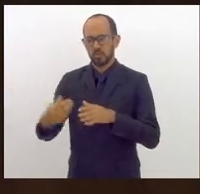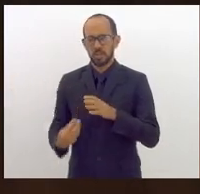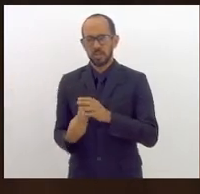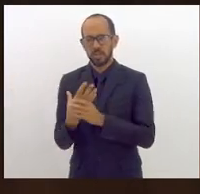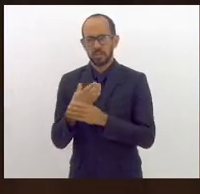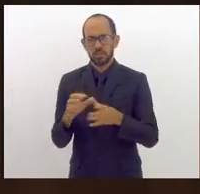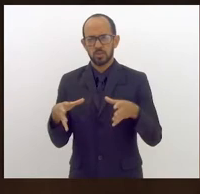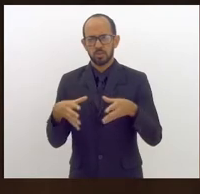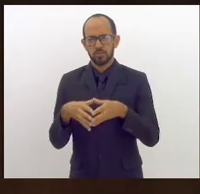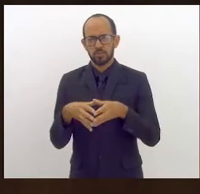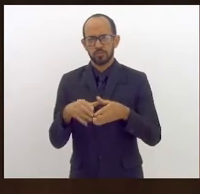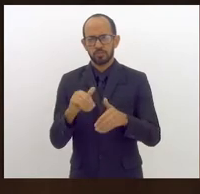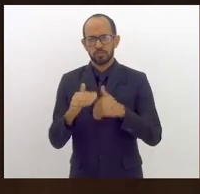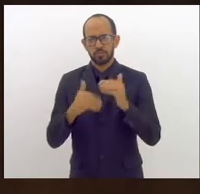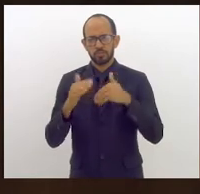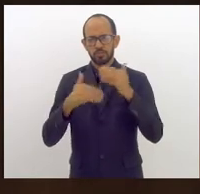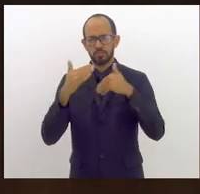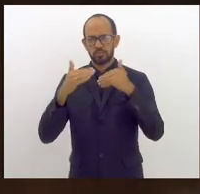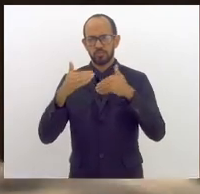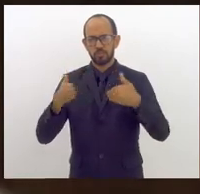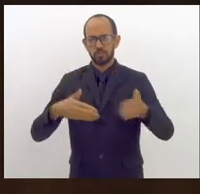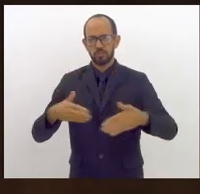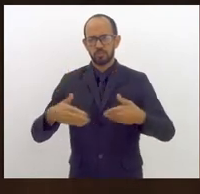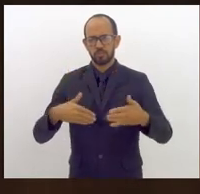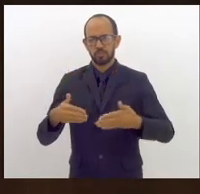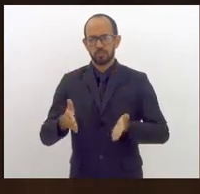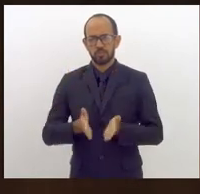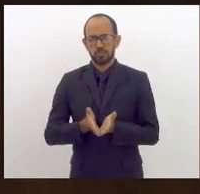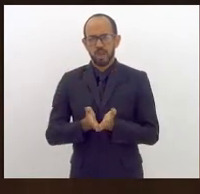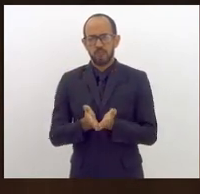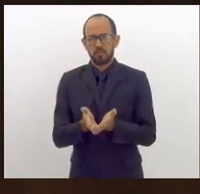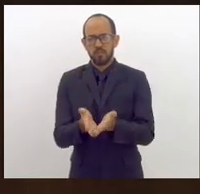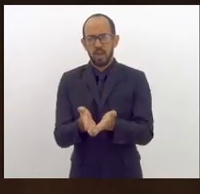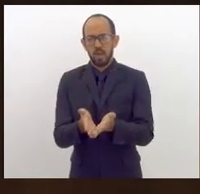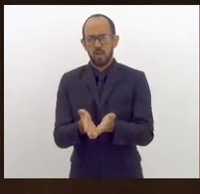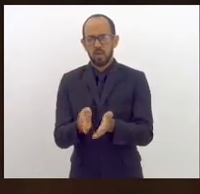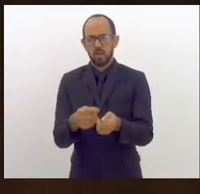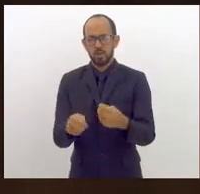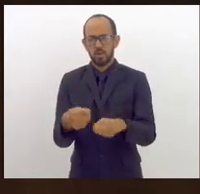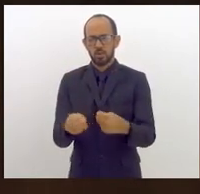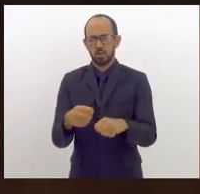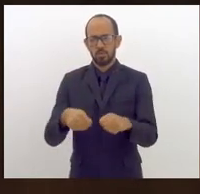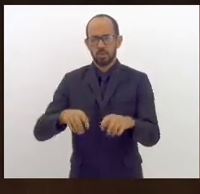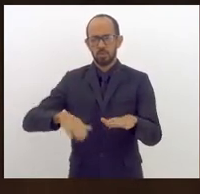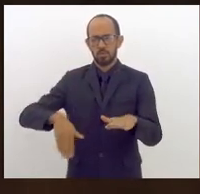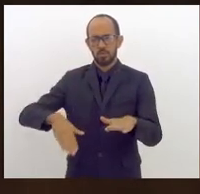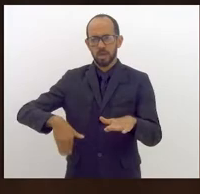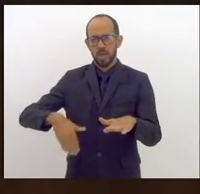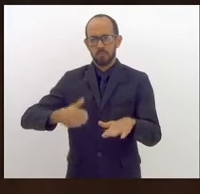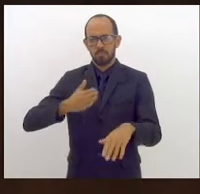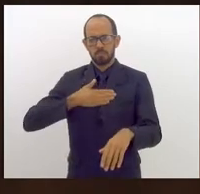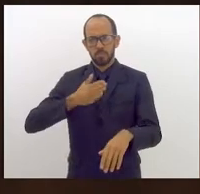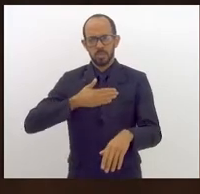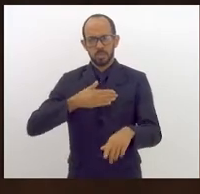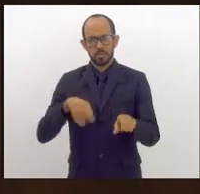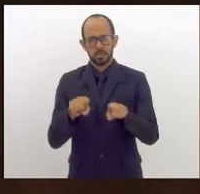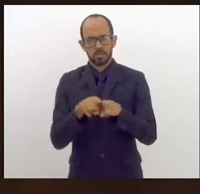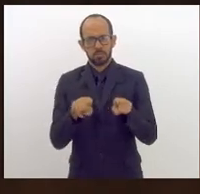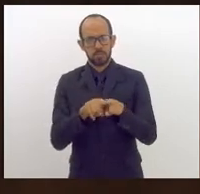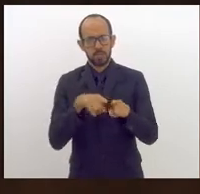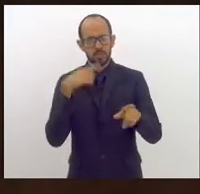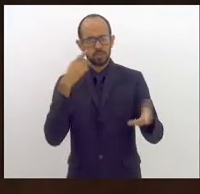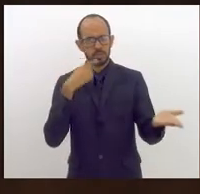permanente pelo desenvolvimento da indústria naval e atividade relacionadas à economia do mar de minha autoria da autoria do